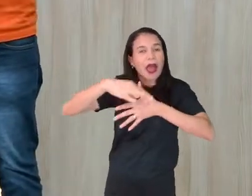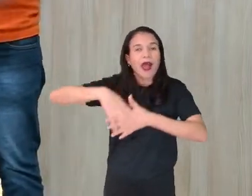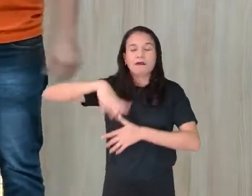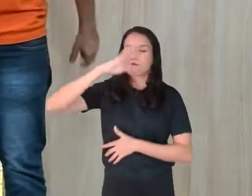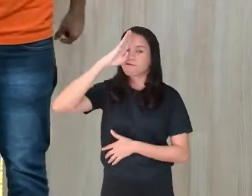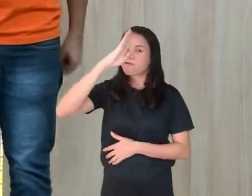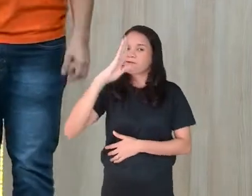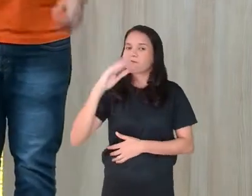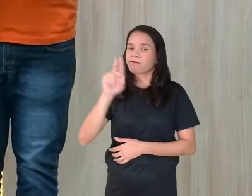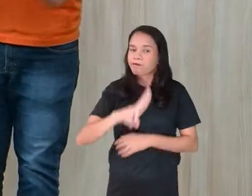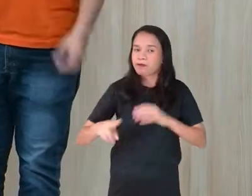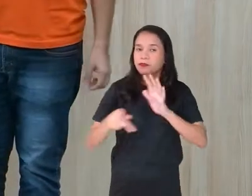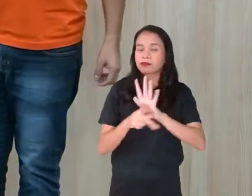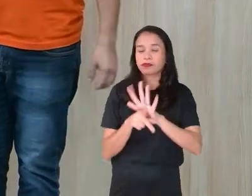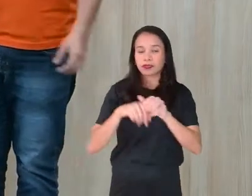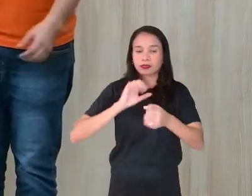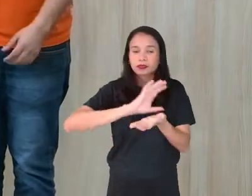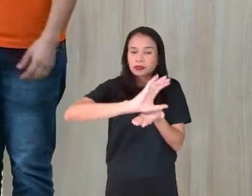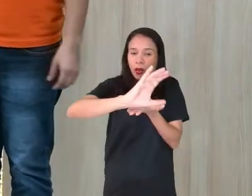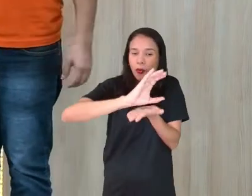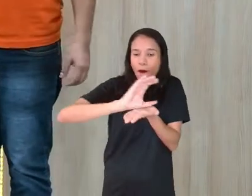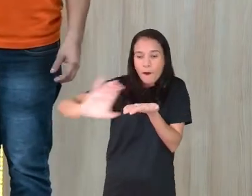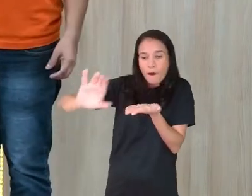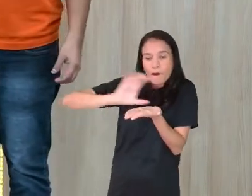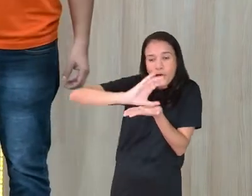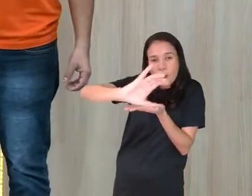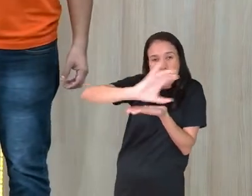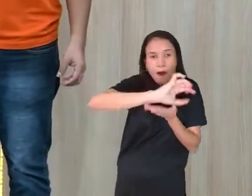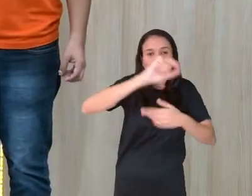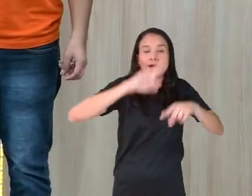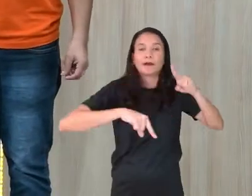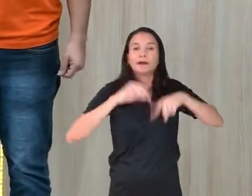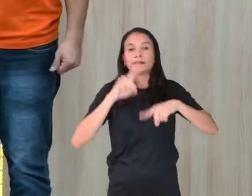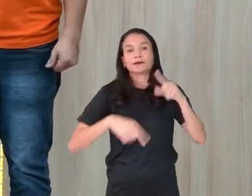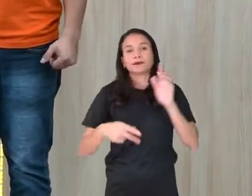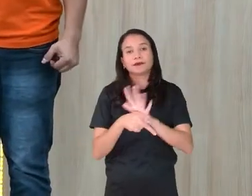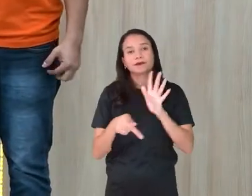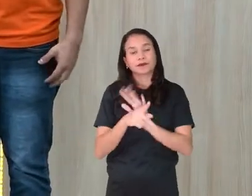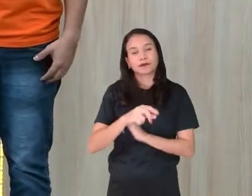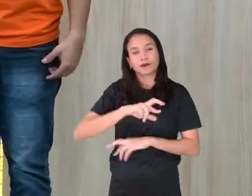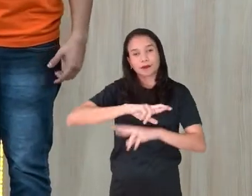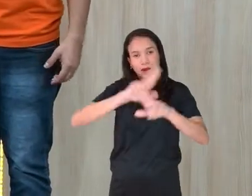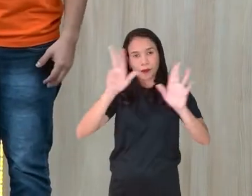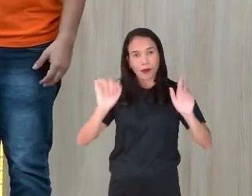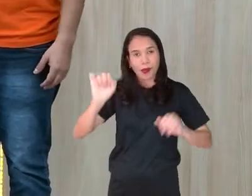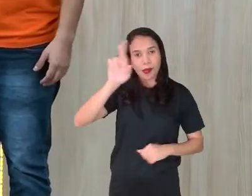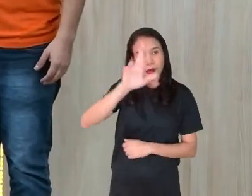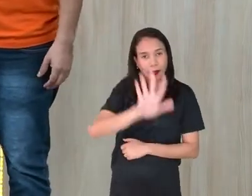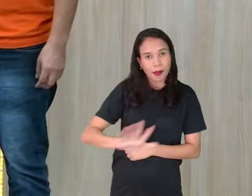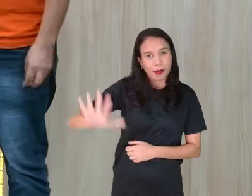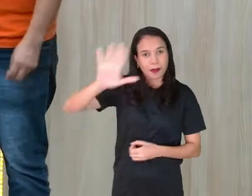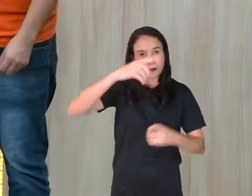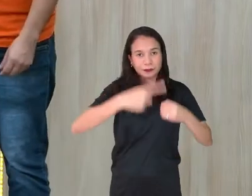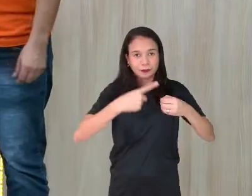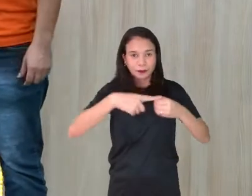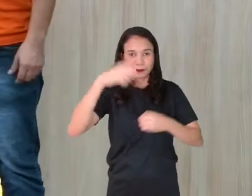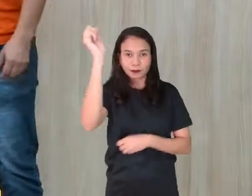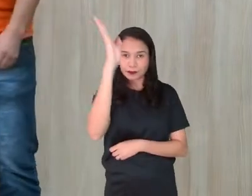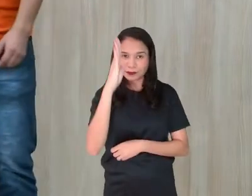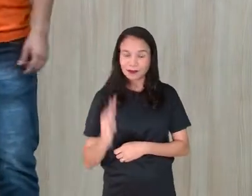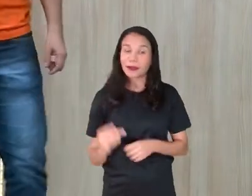principalmente para fornecer esse produto para Minas Gerais e algumas áreas do interior do